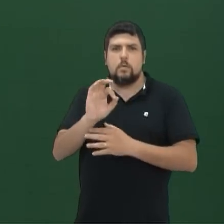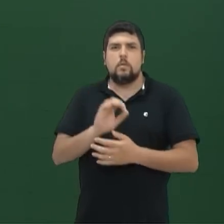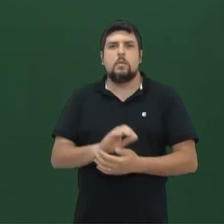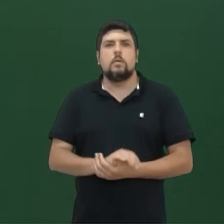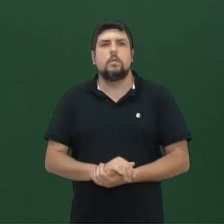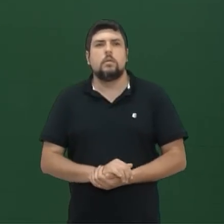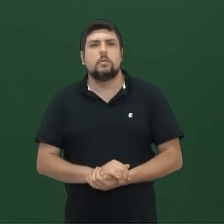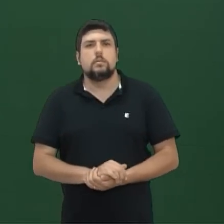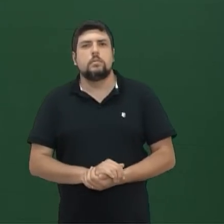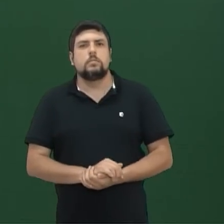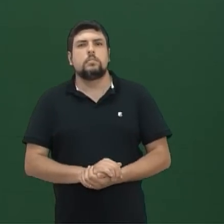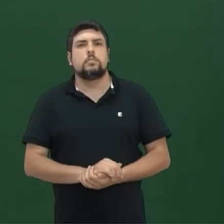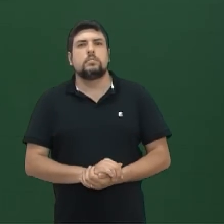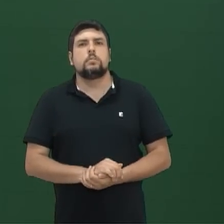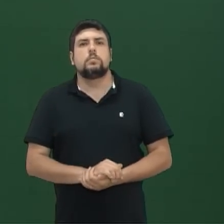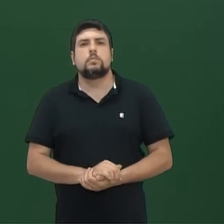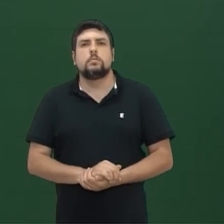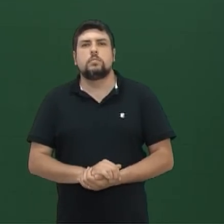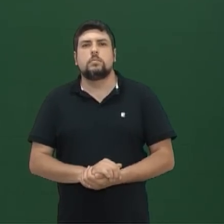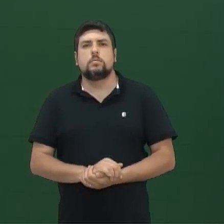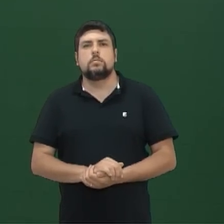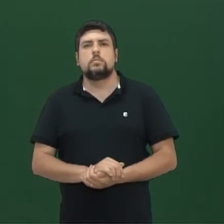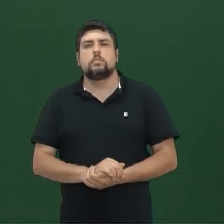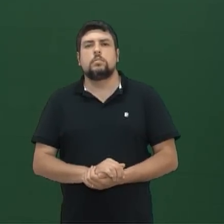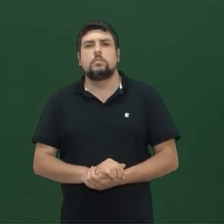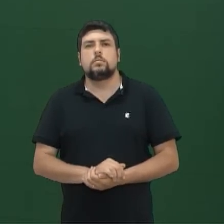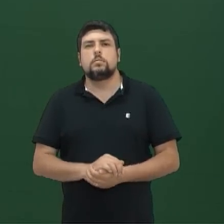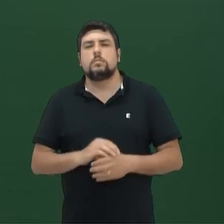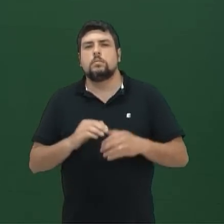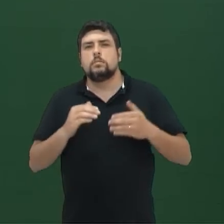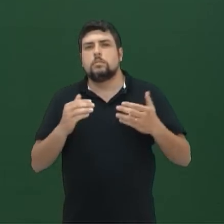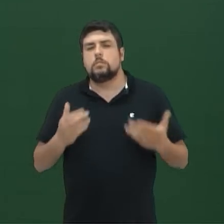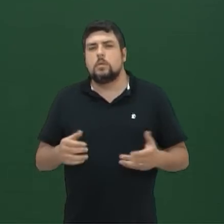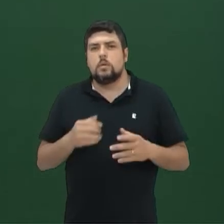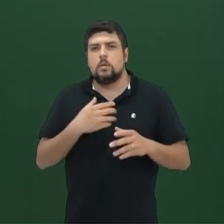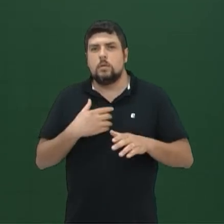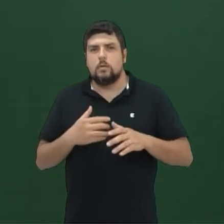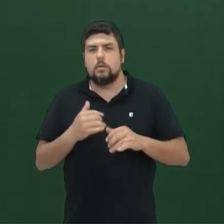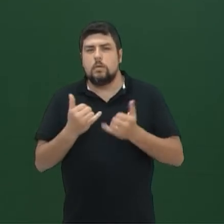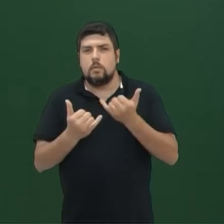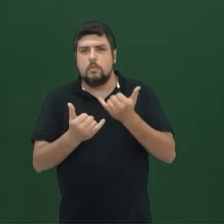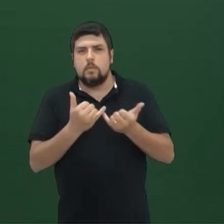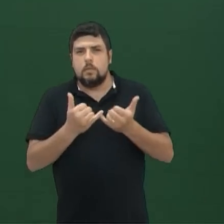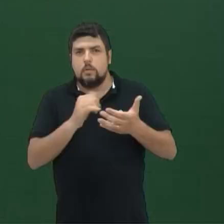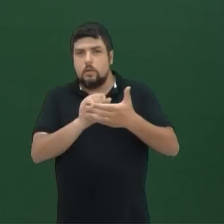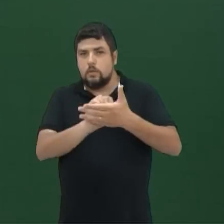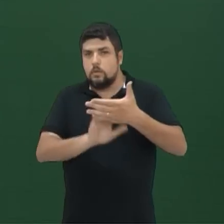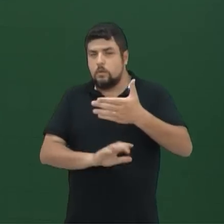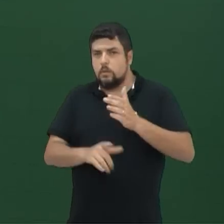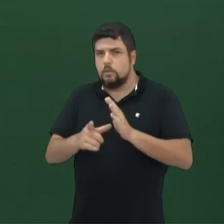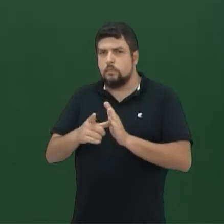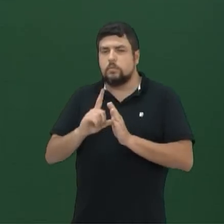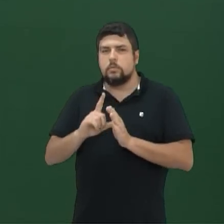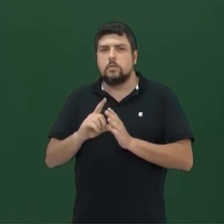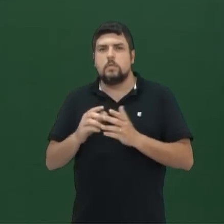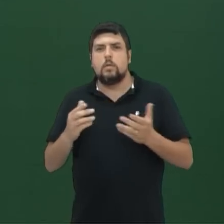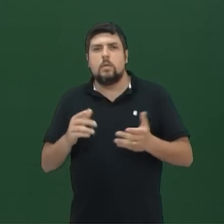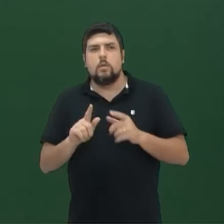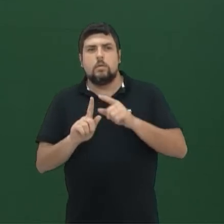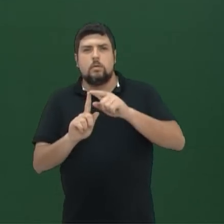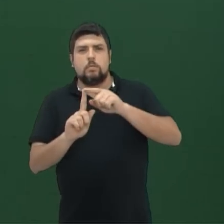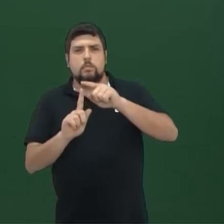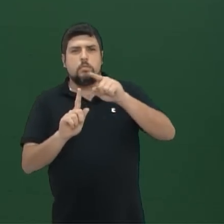e vezes 10. É muito parecido com o exercício anterior. Só que reparem, agora a gente está indo para a esquerda. Como é para